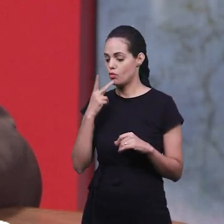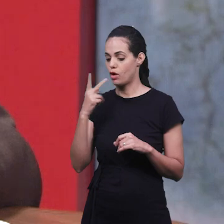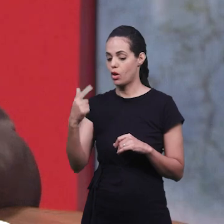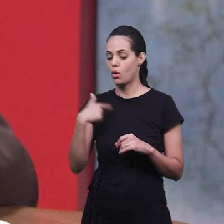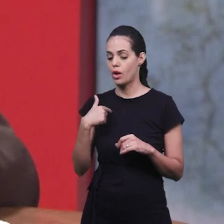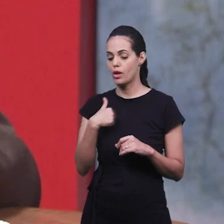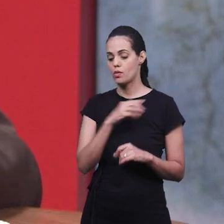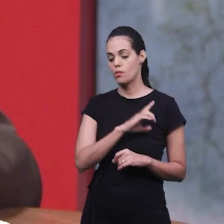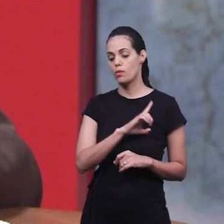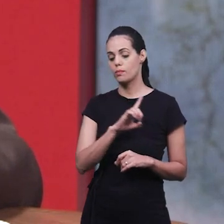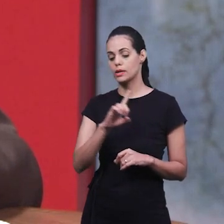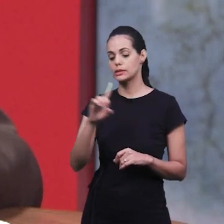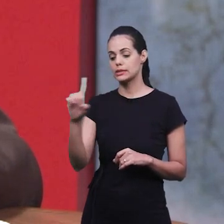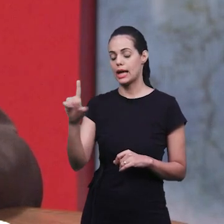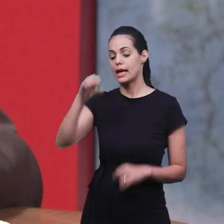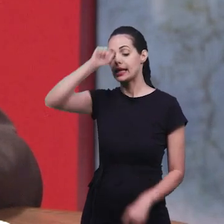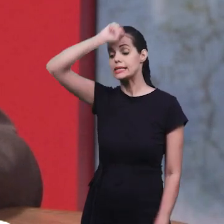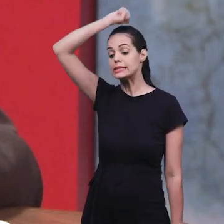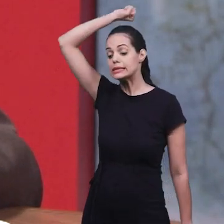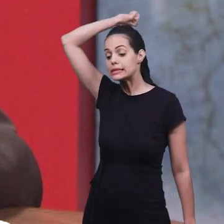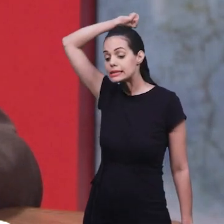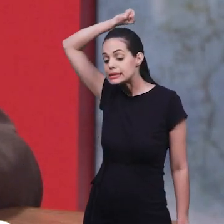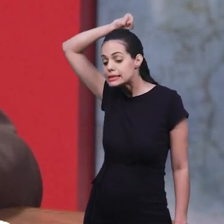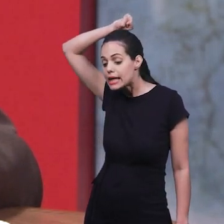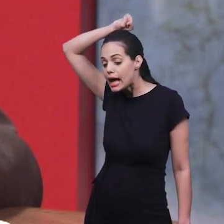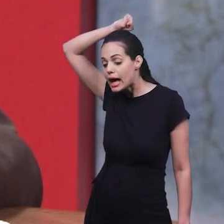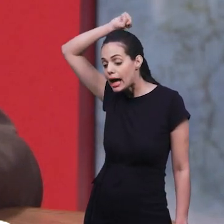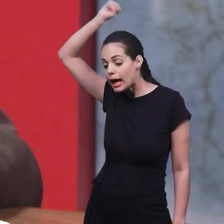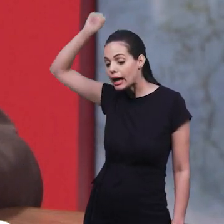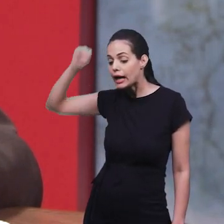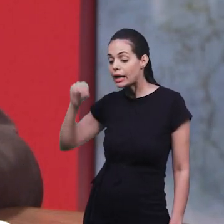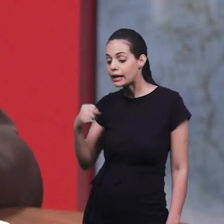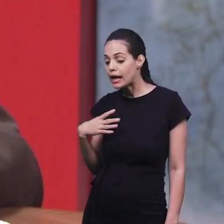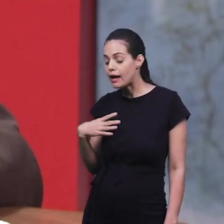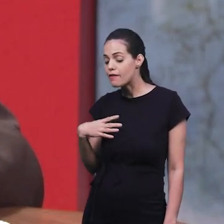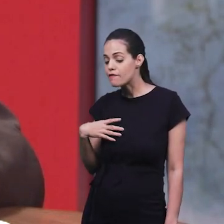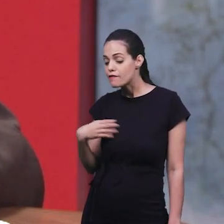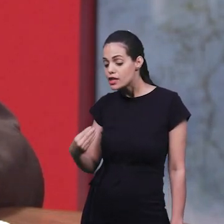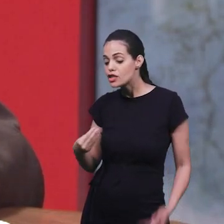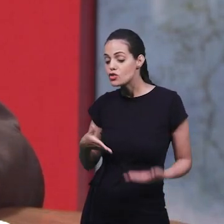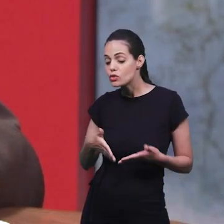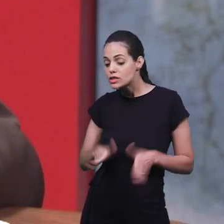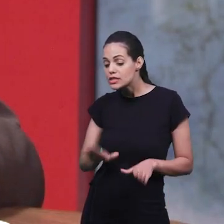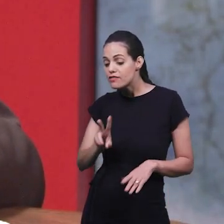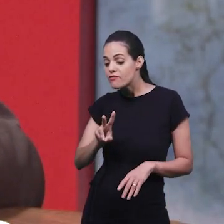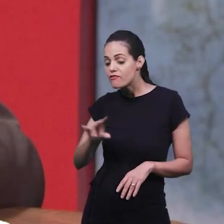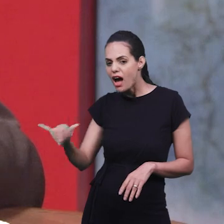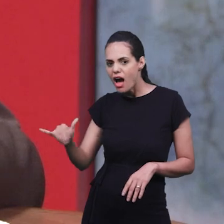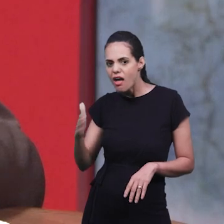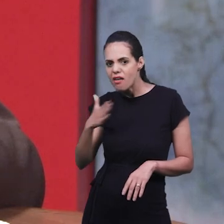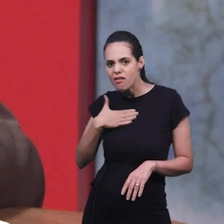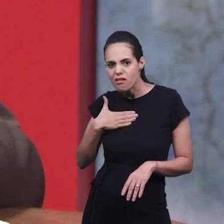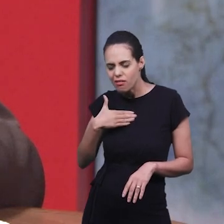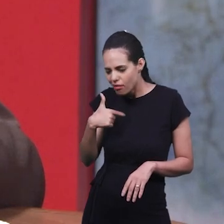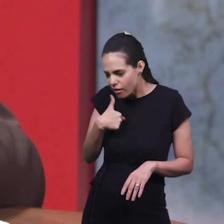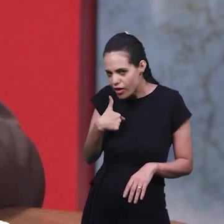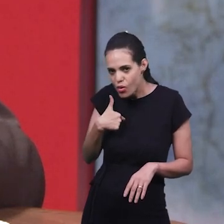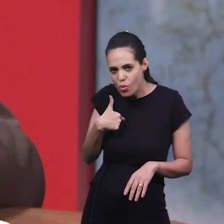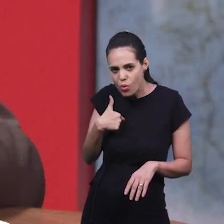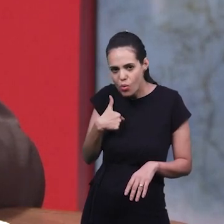passarei e Sara conceberá e terá um filho. Aí Sara disse assim, eu vou ter um